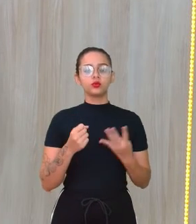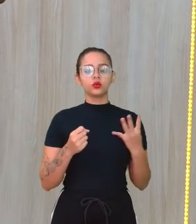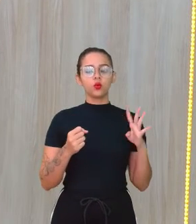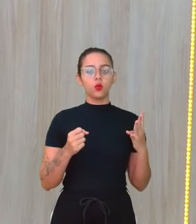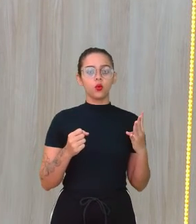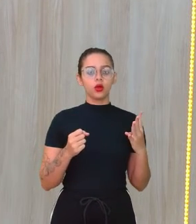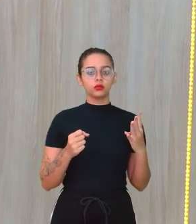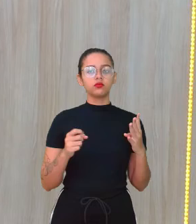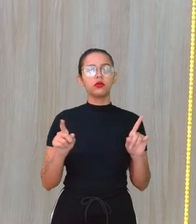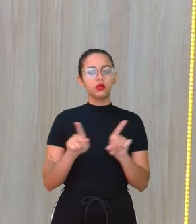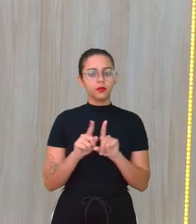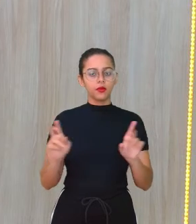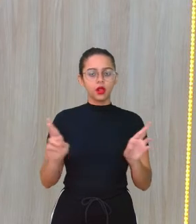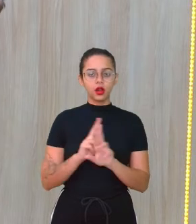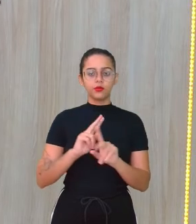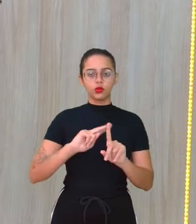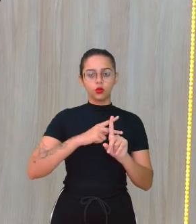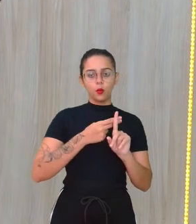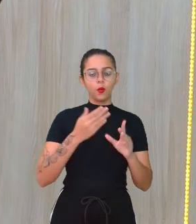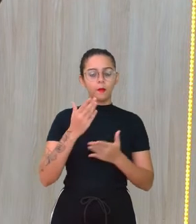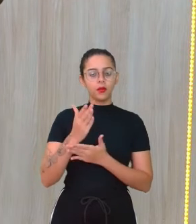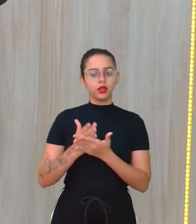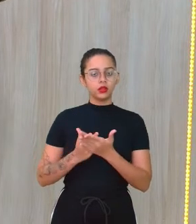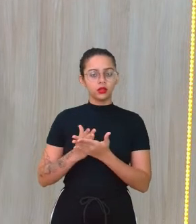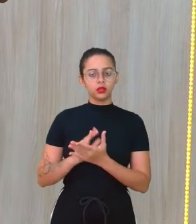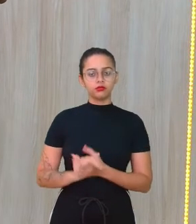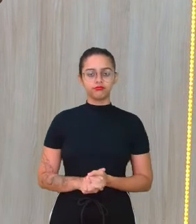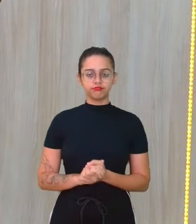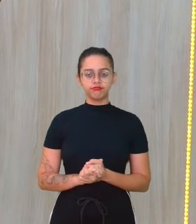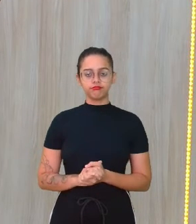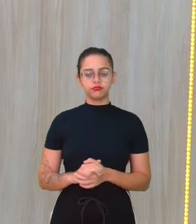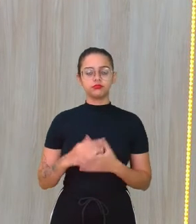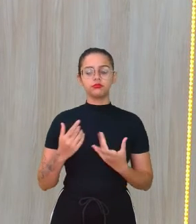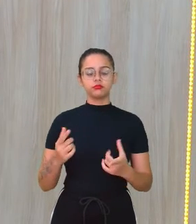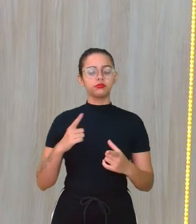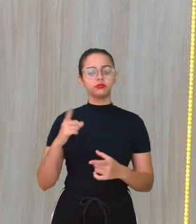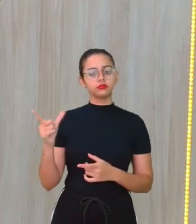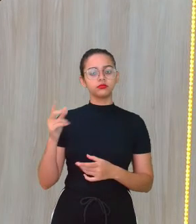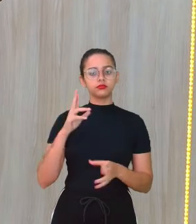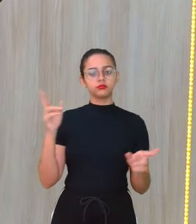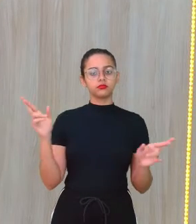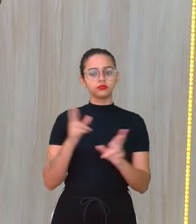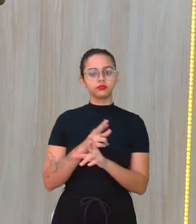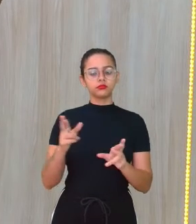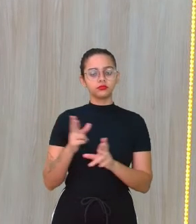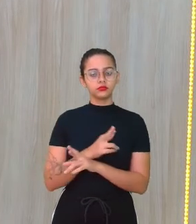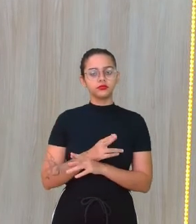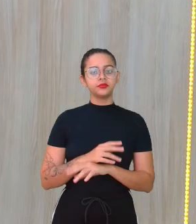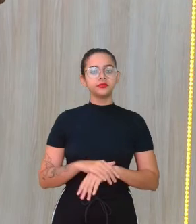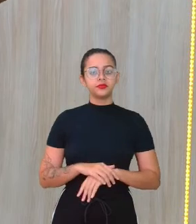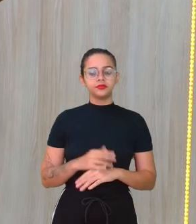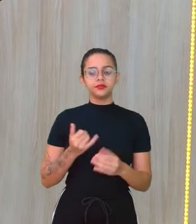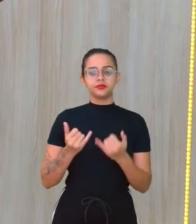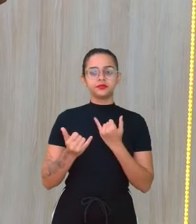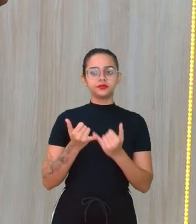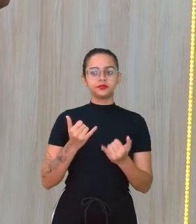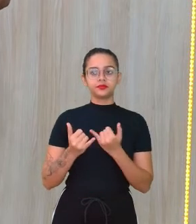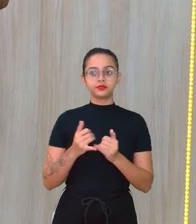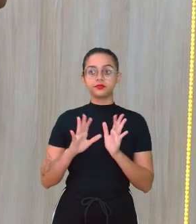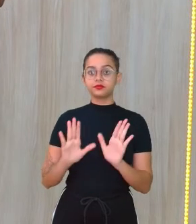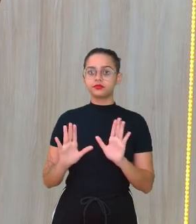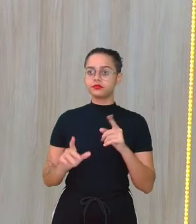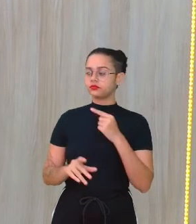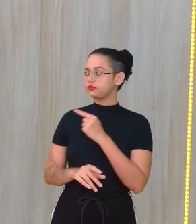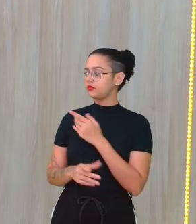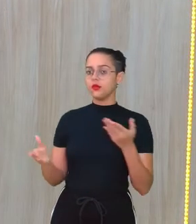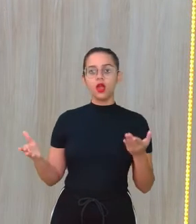centímetros também é a relação dobro-metade. Então, se teve essa relação aí, são proporcionais, são semelhantes. Já nesse